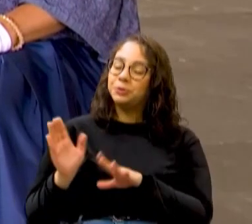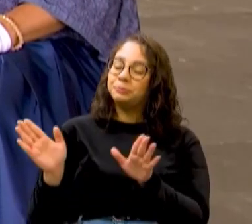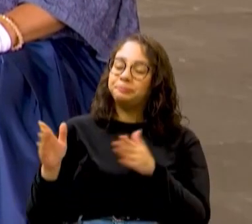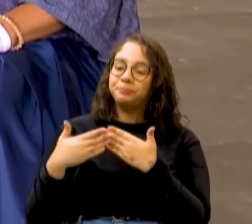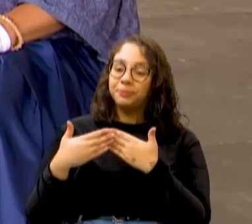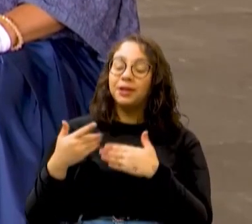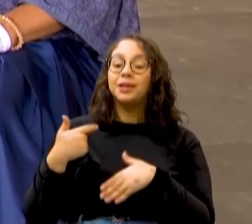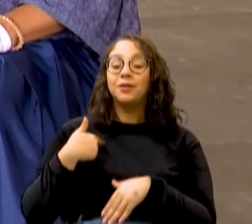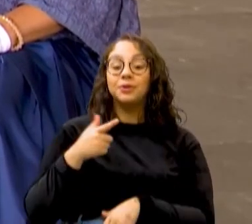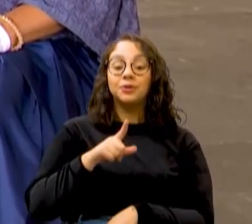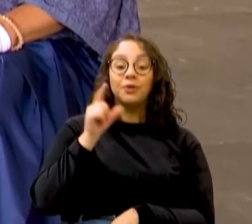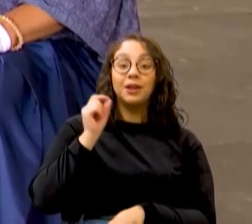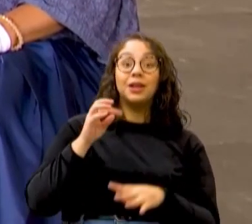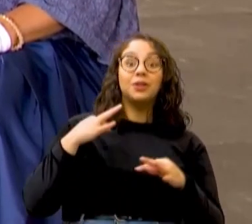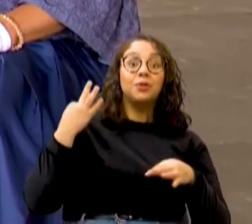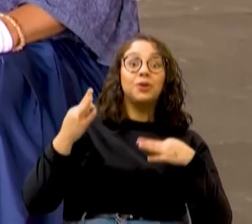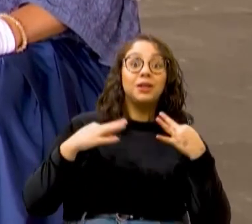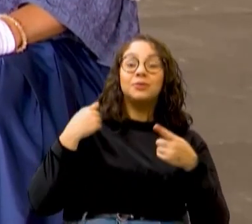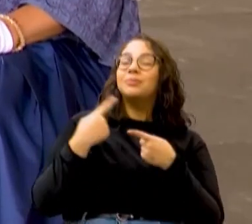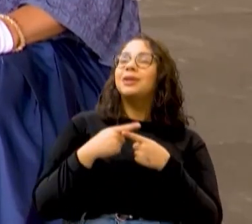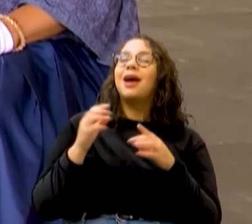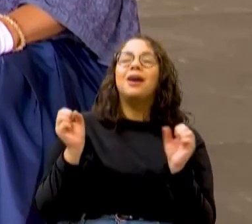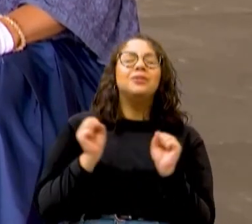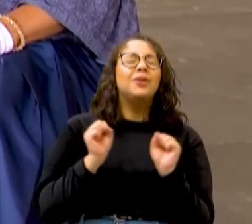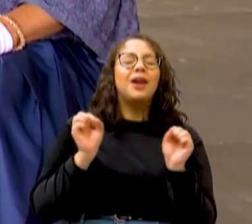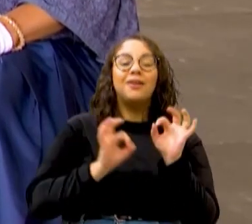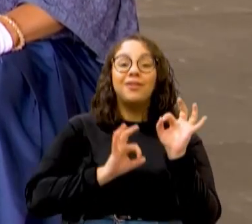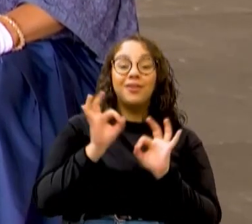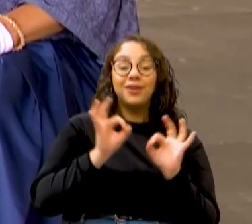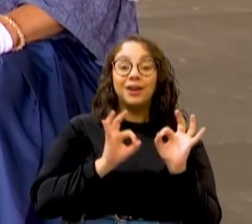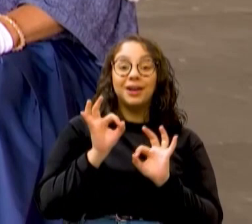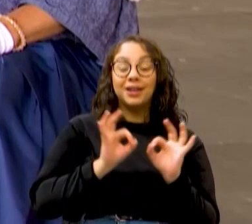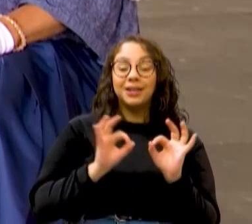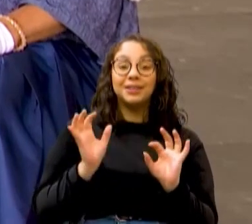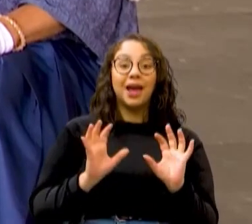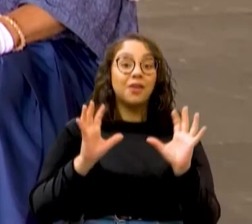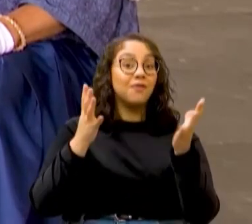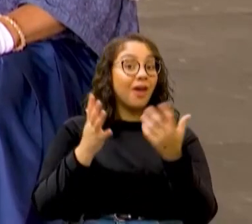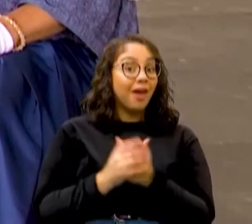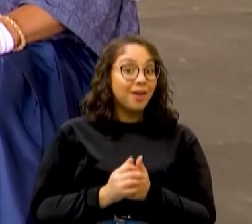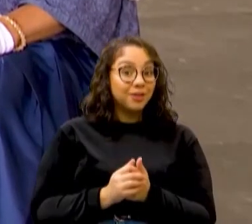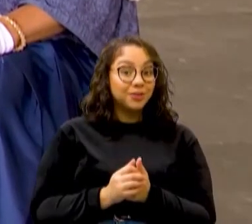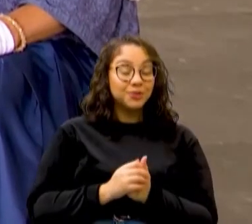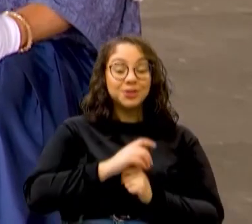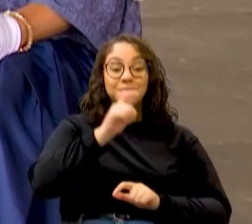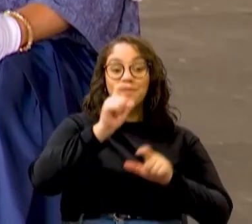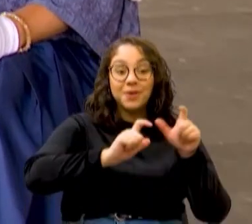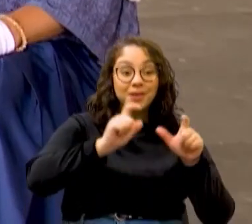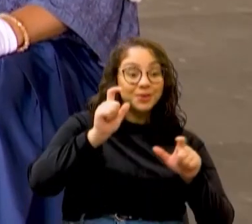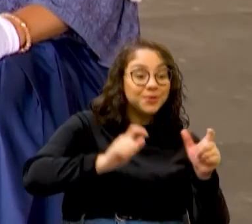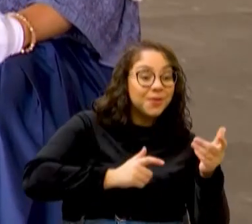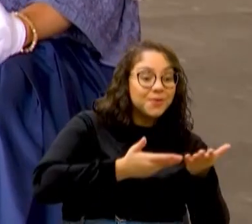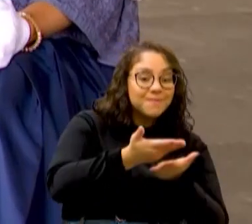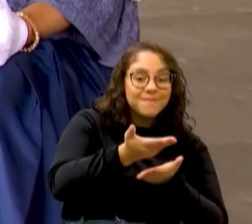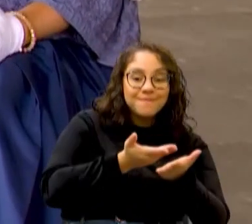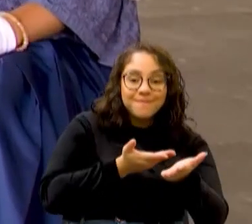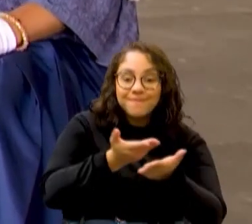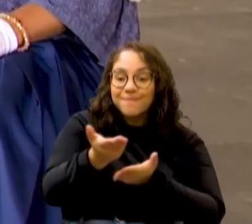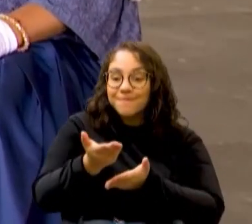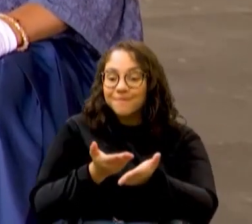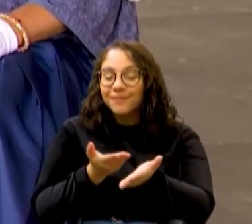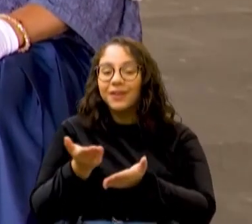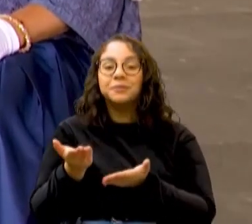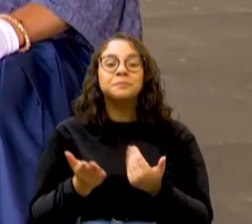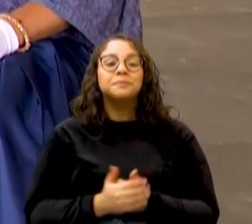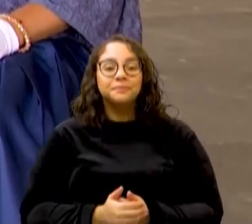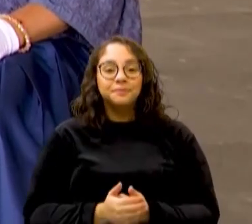acabei optando pelo turismo porque eu adorava organizar eventos eu adorava pessoas lidar